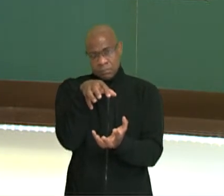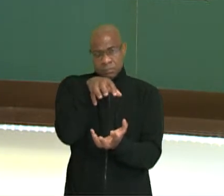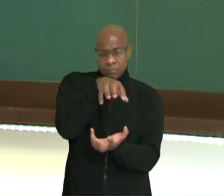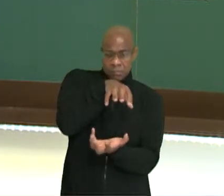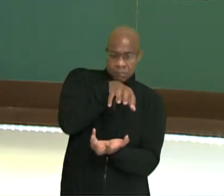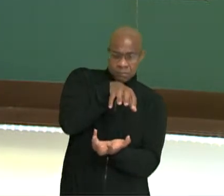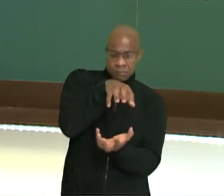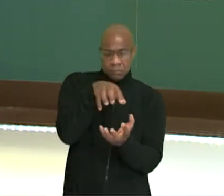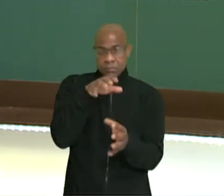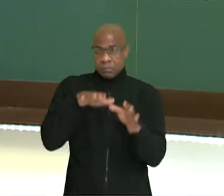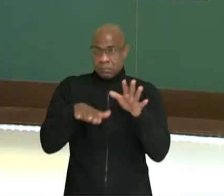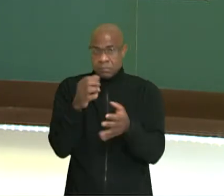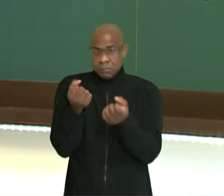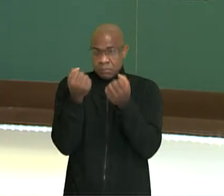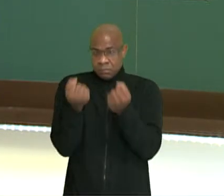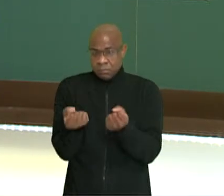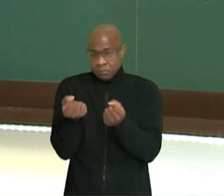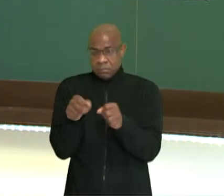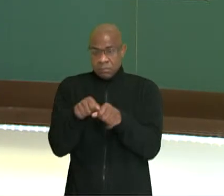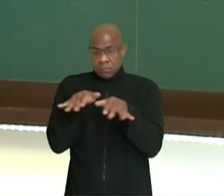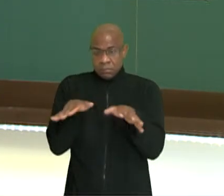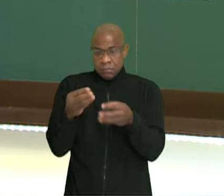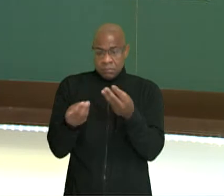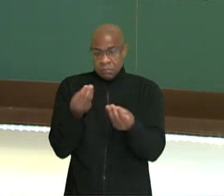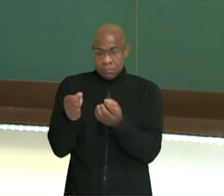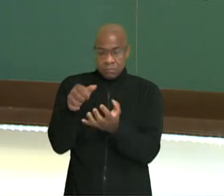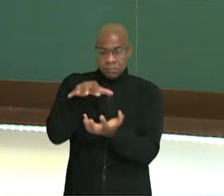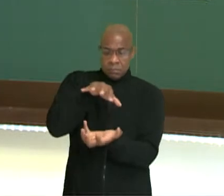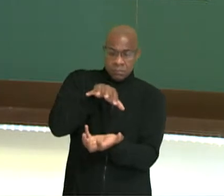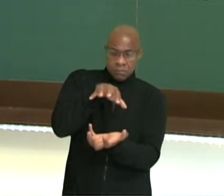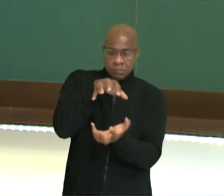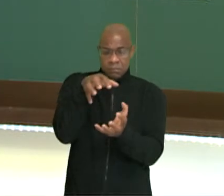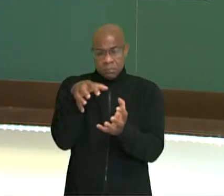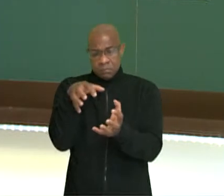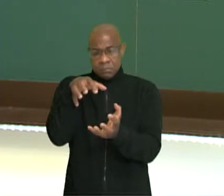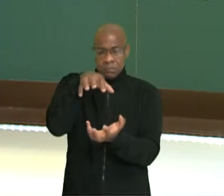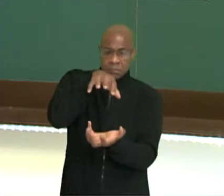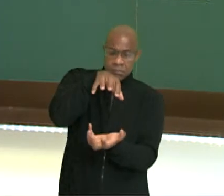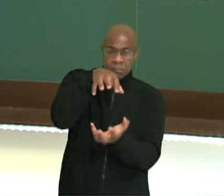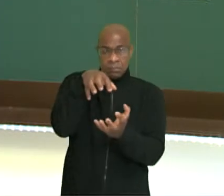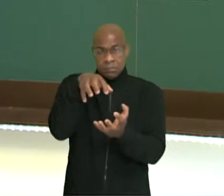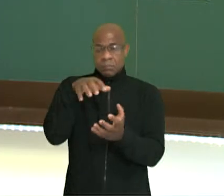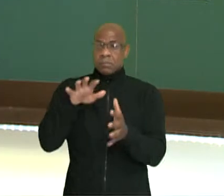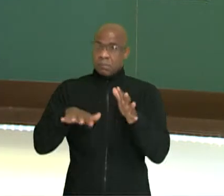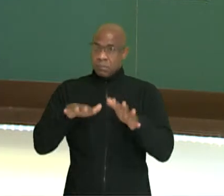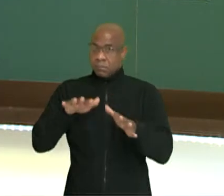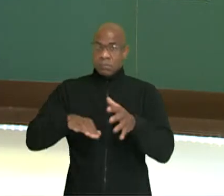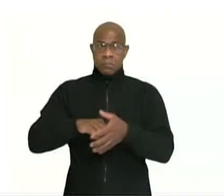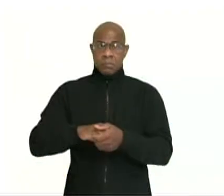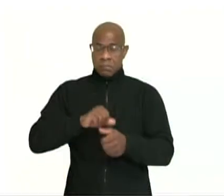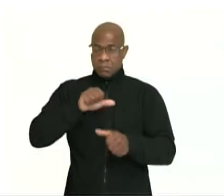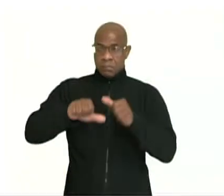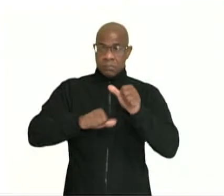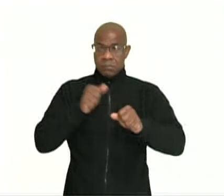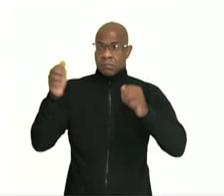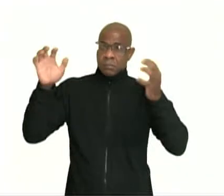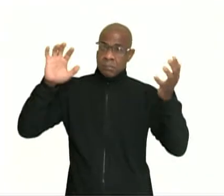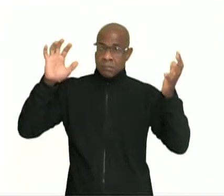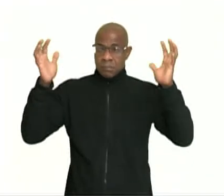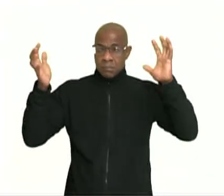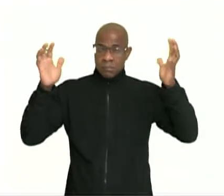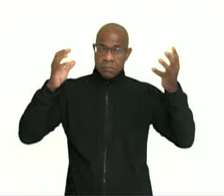Então, conforme a massa está distribuída, assim é a inclinação do planeta. Mudanças climáticas,